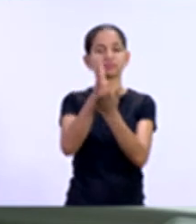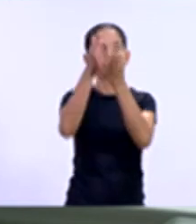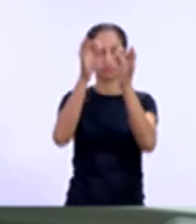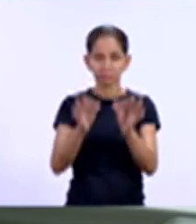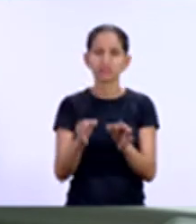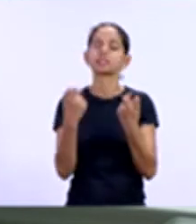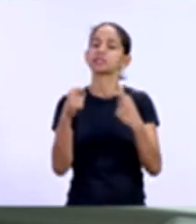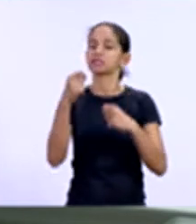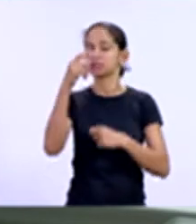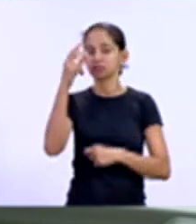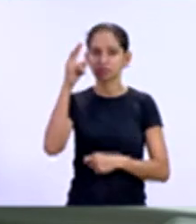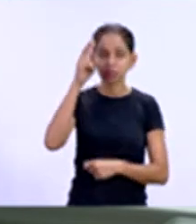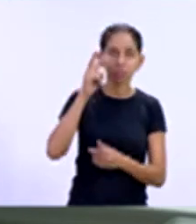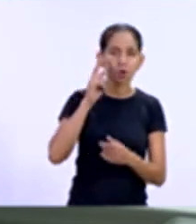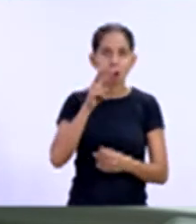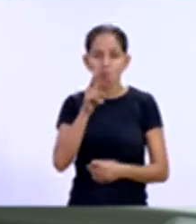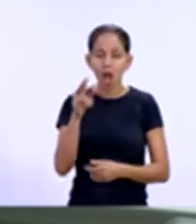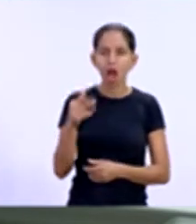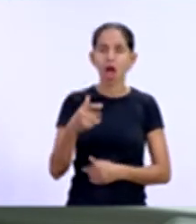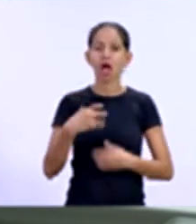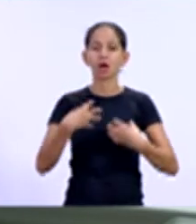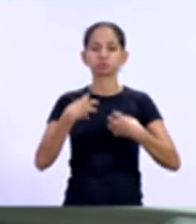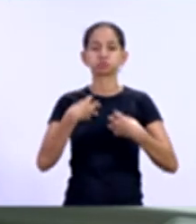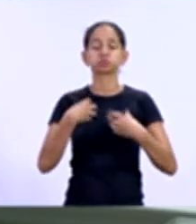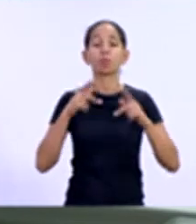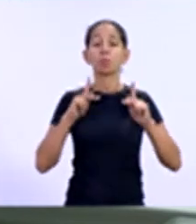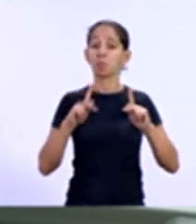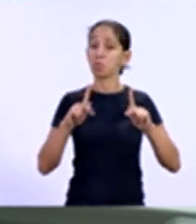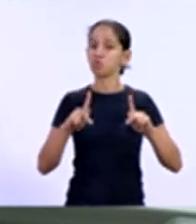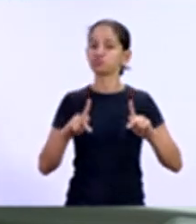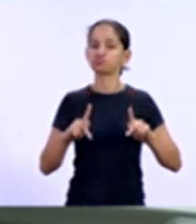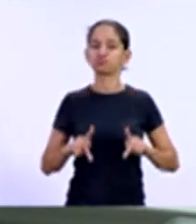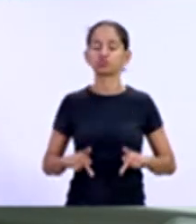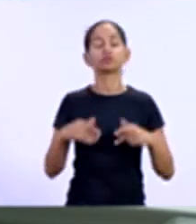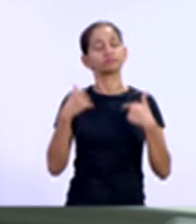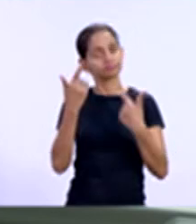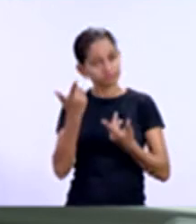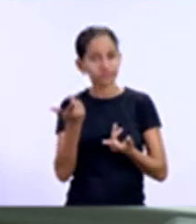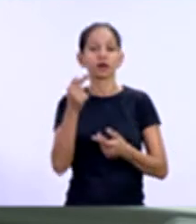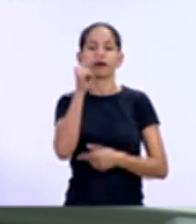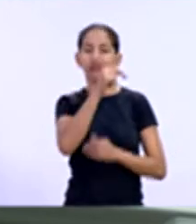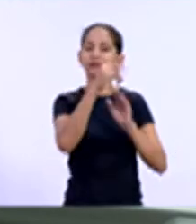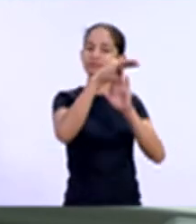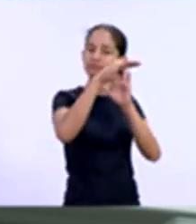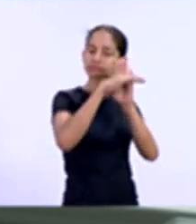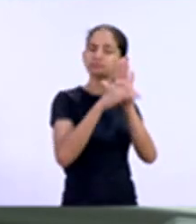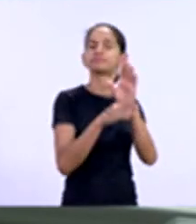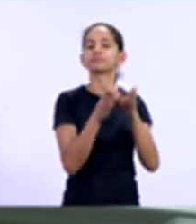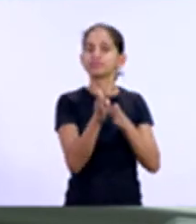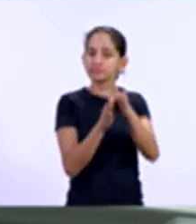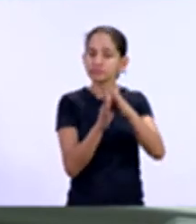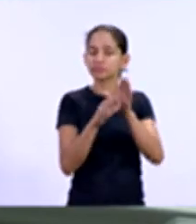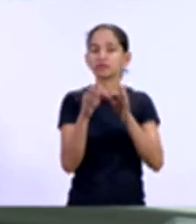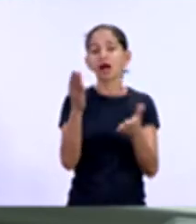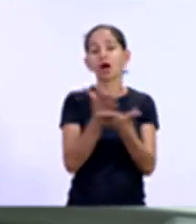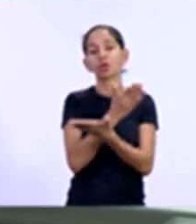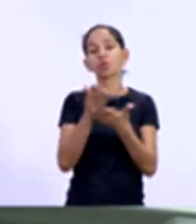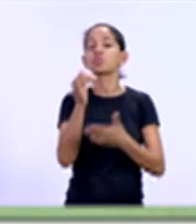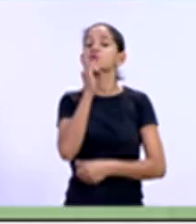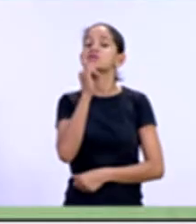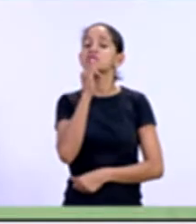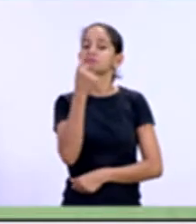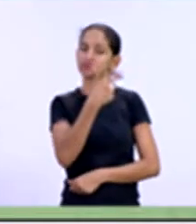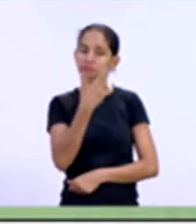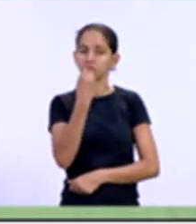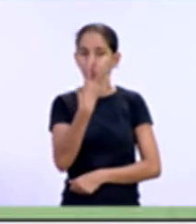ter alguns tipos de comportamento. E as netiquetas, elas nos ensinam isso. Vamos ver alguns exemplos